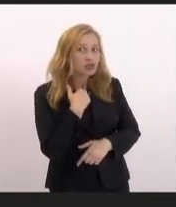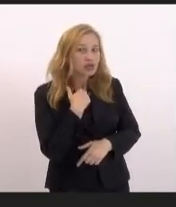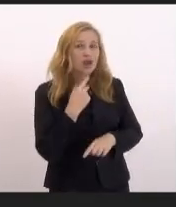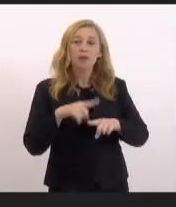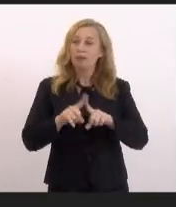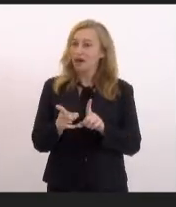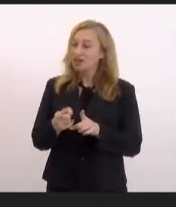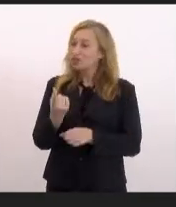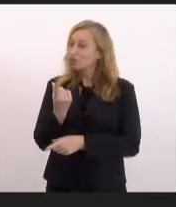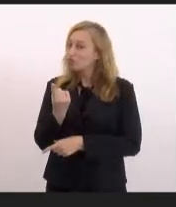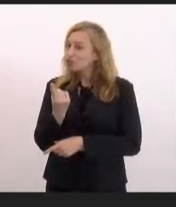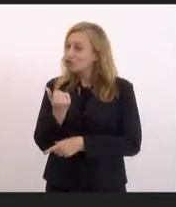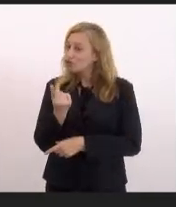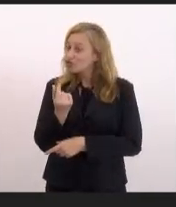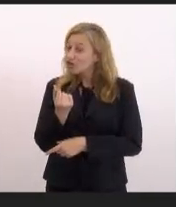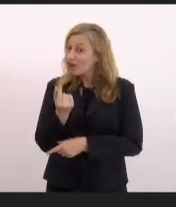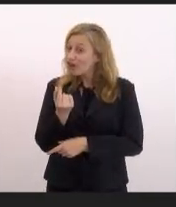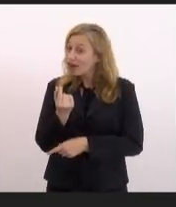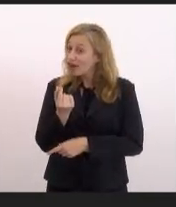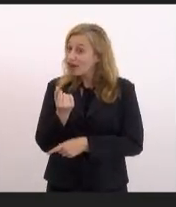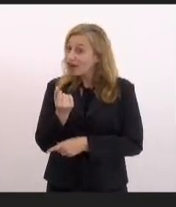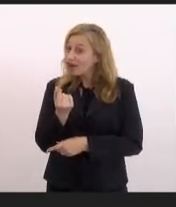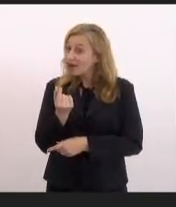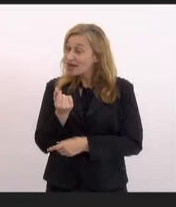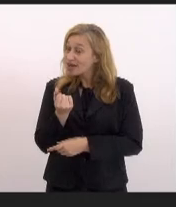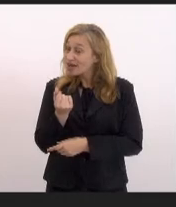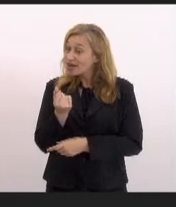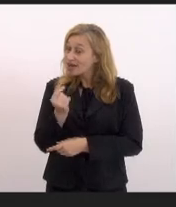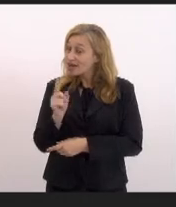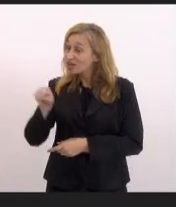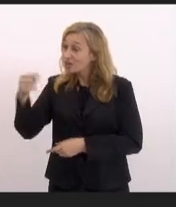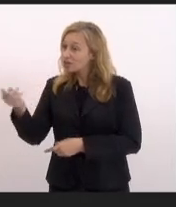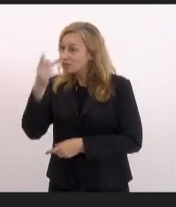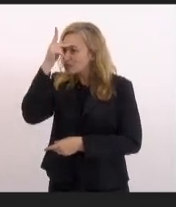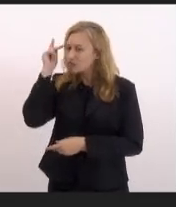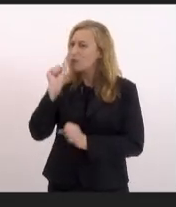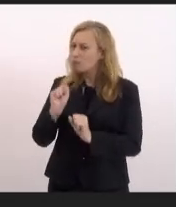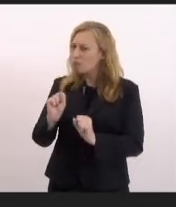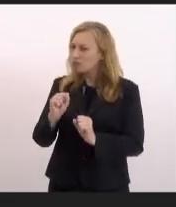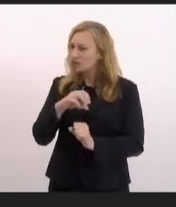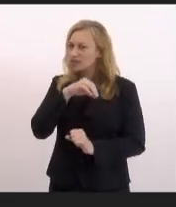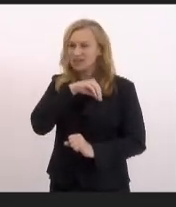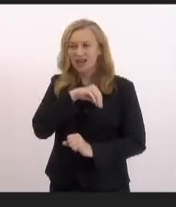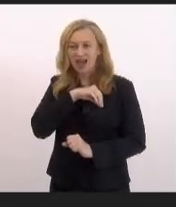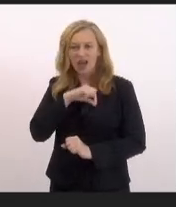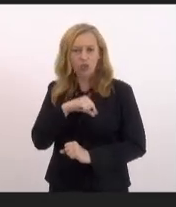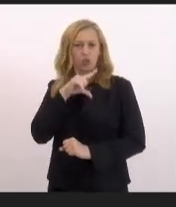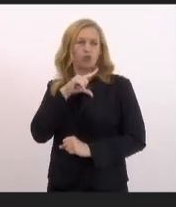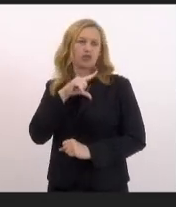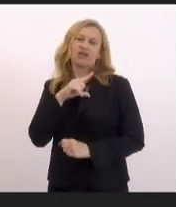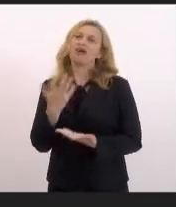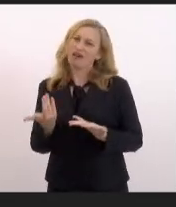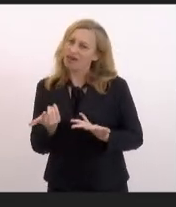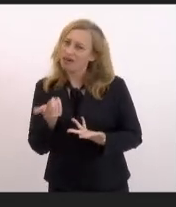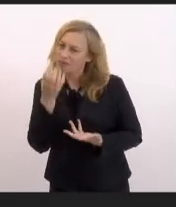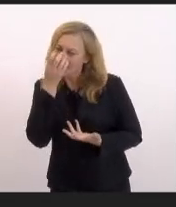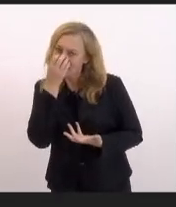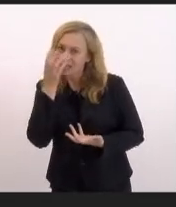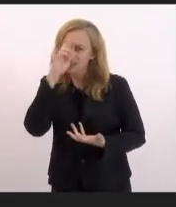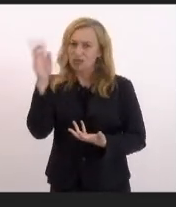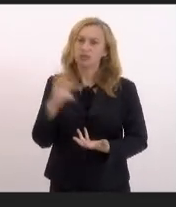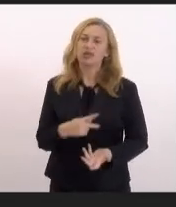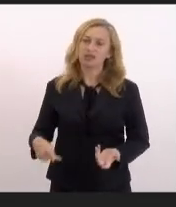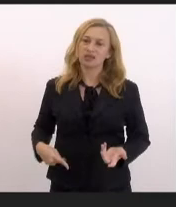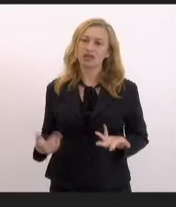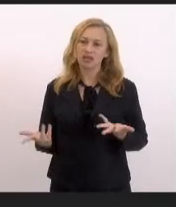mas quando o dinheiro é do contribuinte, pode dar aumento de salário. Então, assim, é uma aberração, senhor presidente. Espero